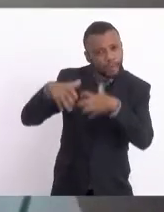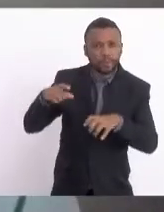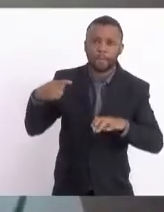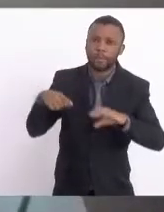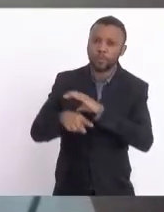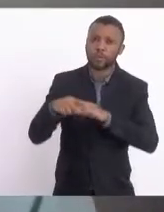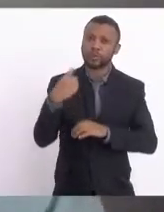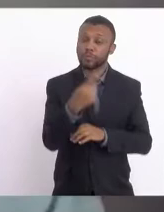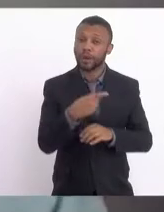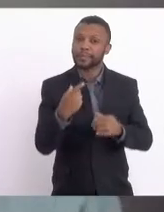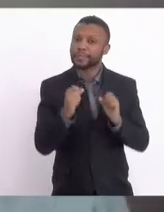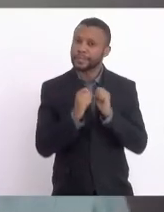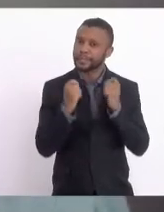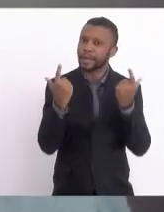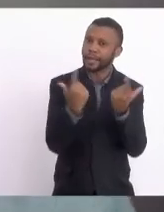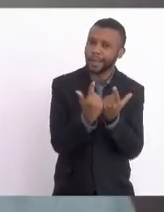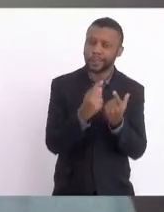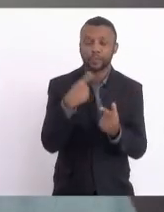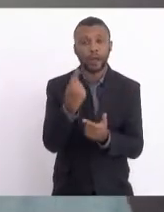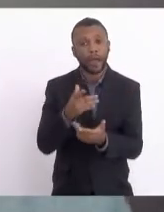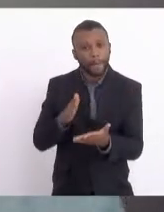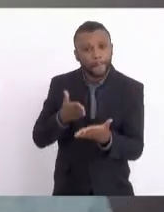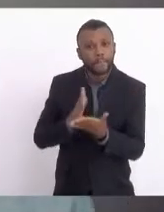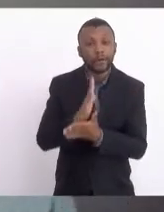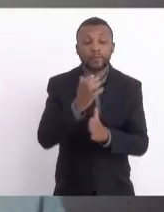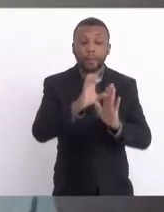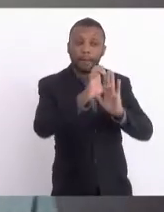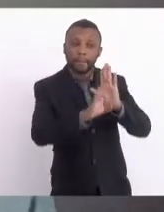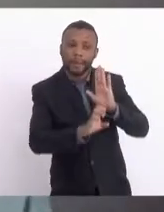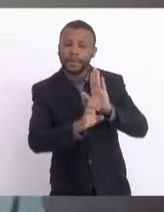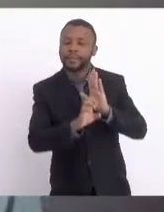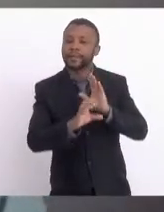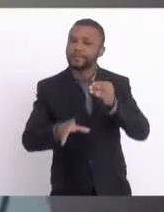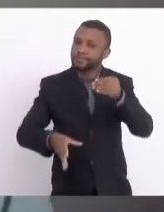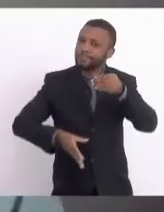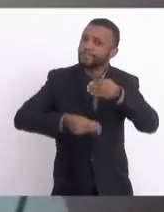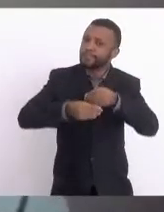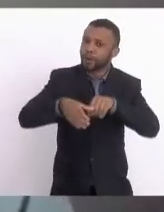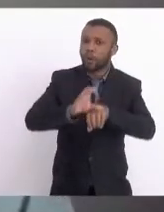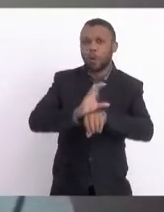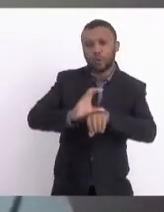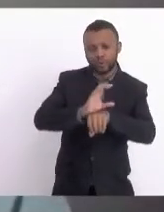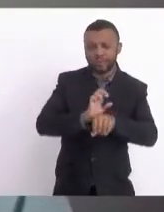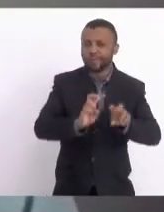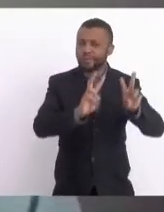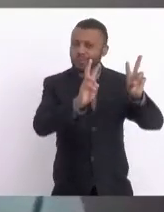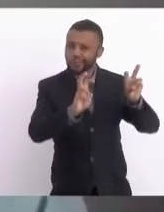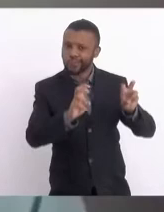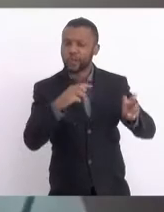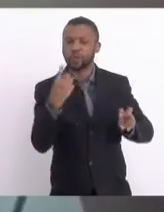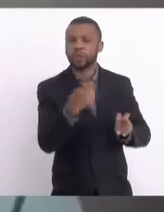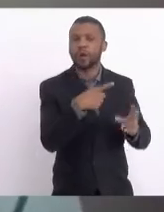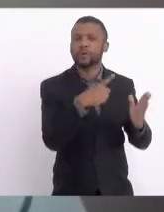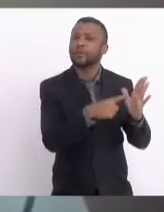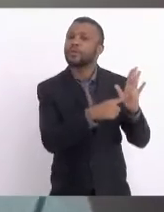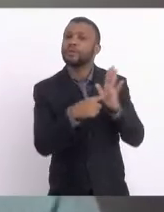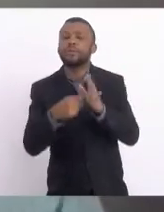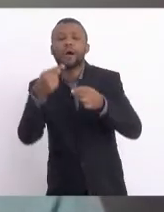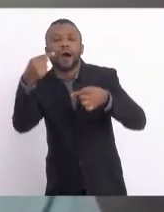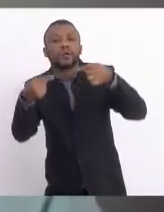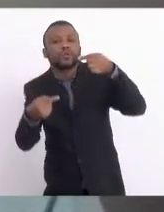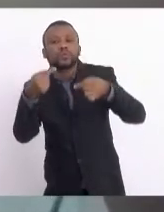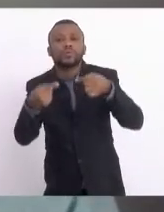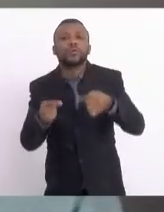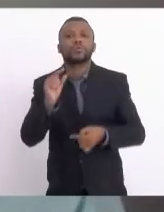aqui na Assembleia Legislativa, inclusive aprovou uma emenda constitucional sobre esse tema, a gente trouxe para si a